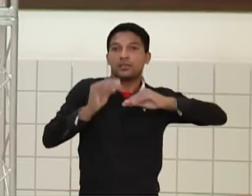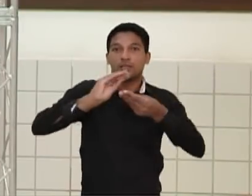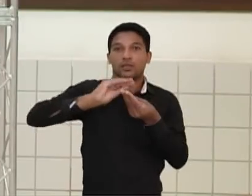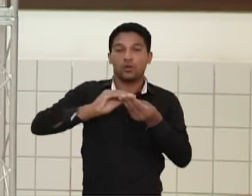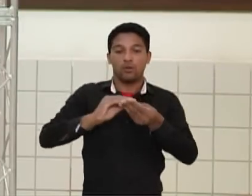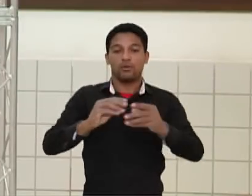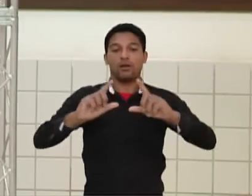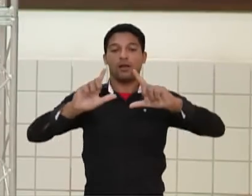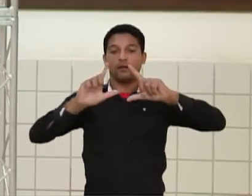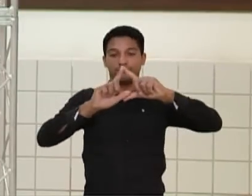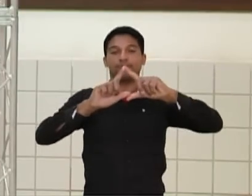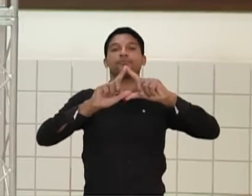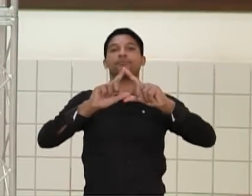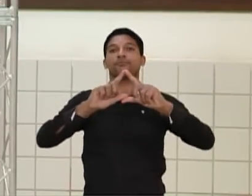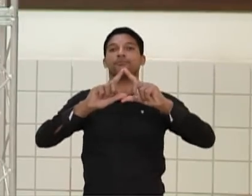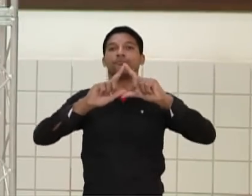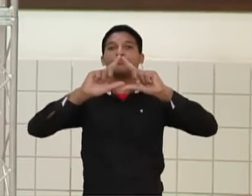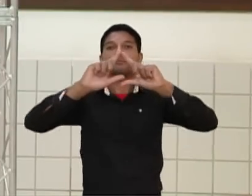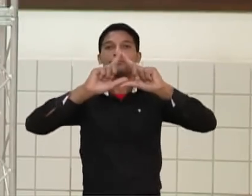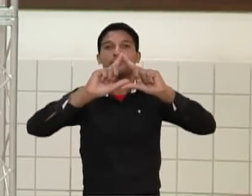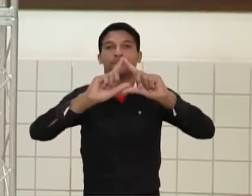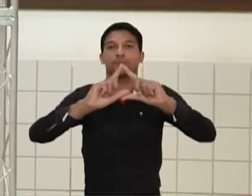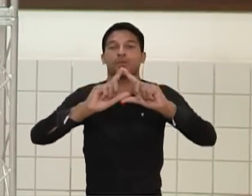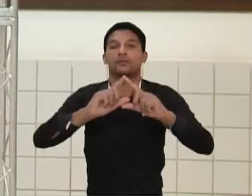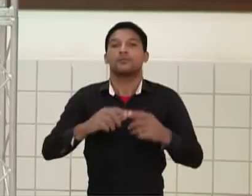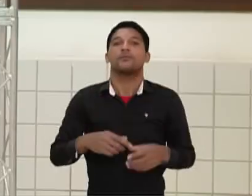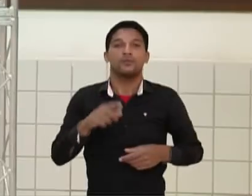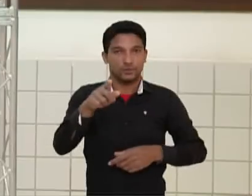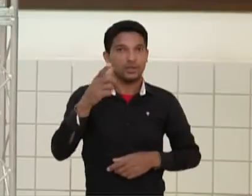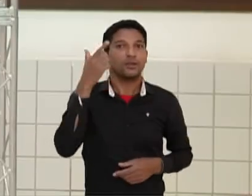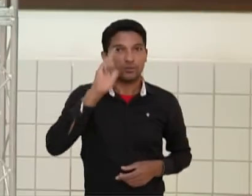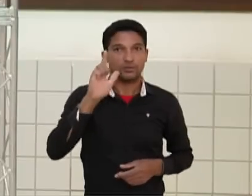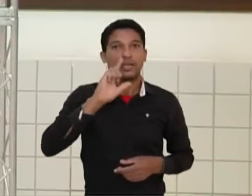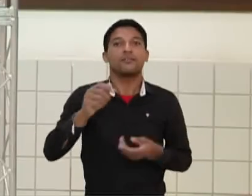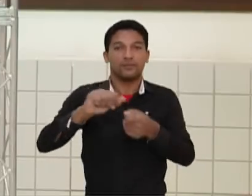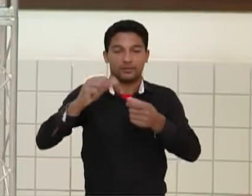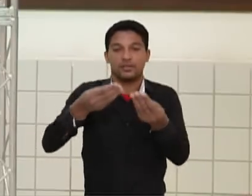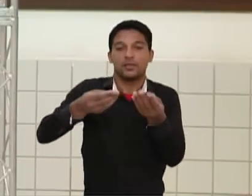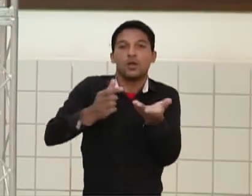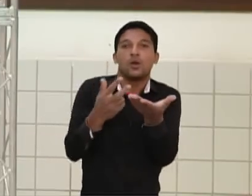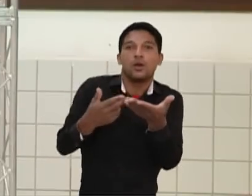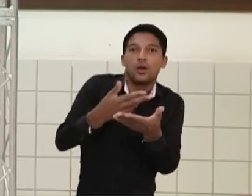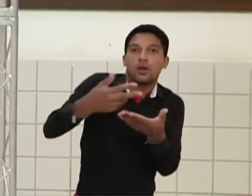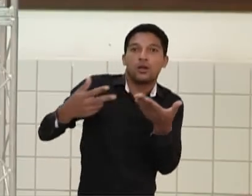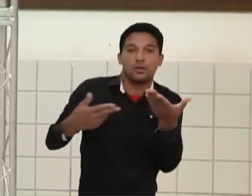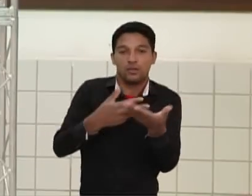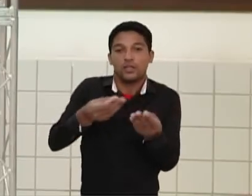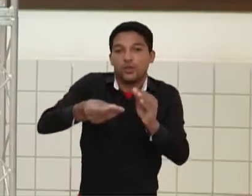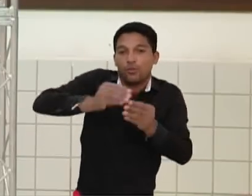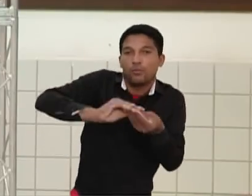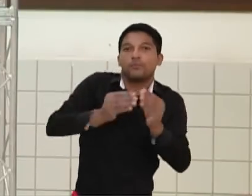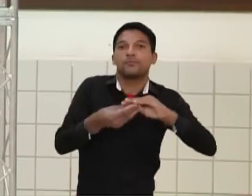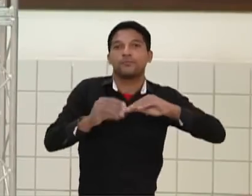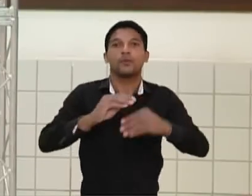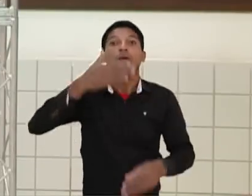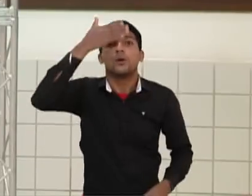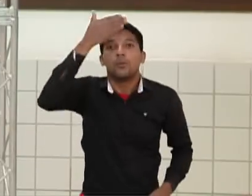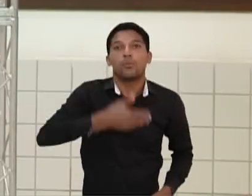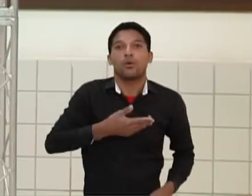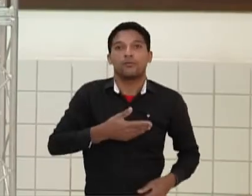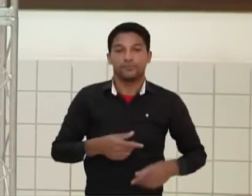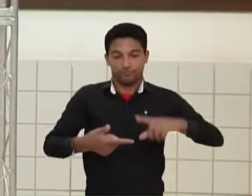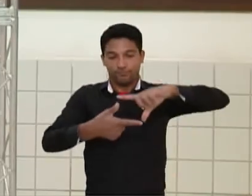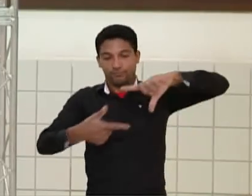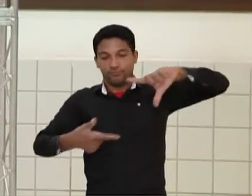diagonal. Tá bom? Então, do mesmo jeito que eu fiz com as continhas, você consegue fazer dobrando o papel, cortando o papel, e você comprova direitinho a